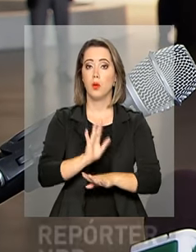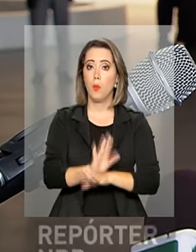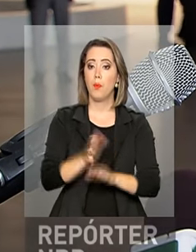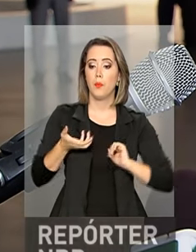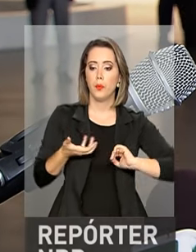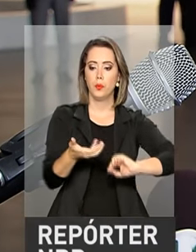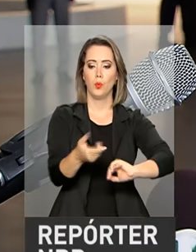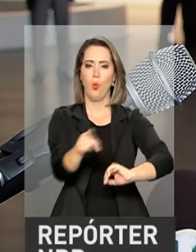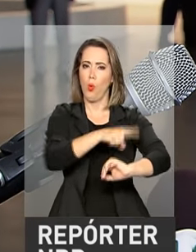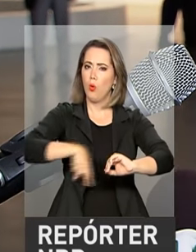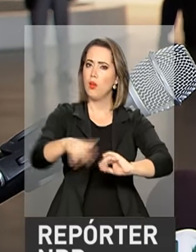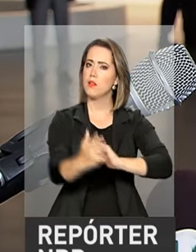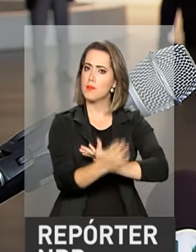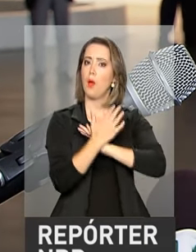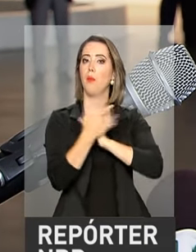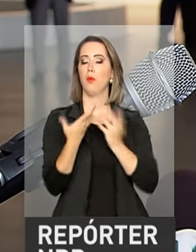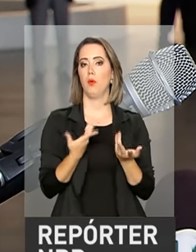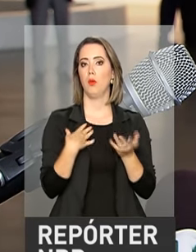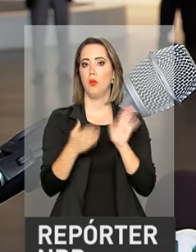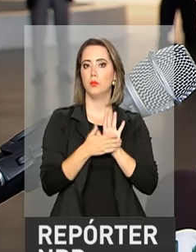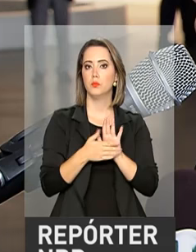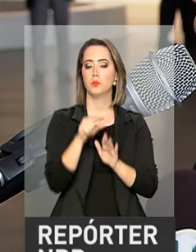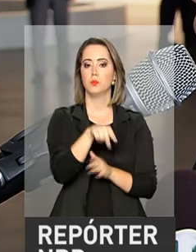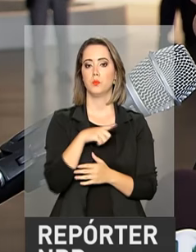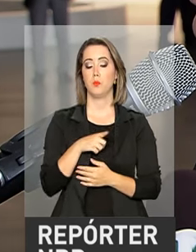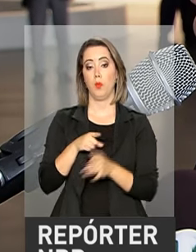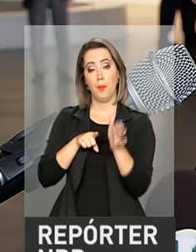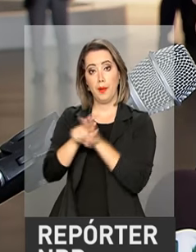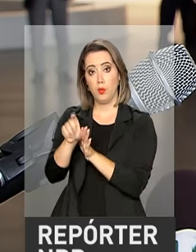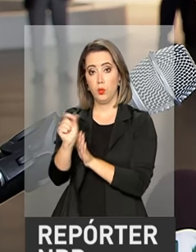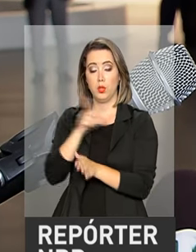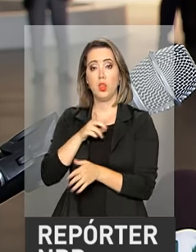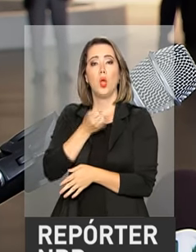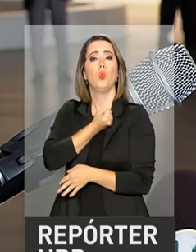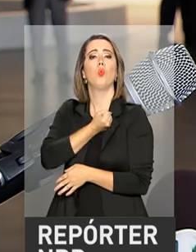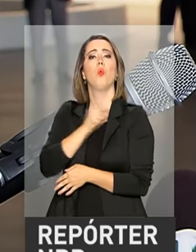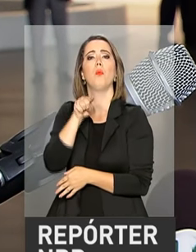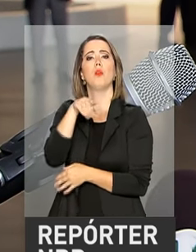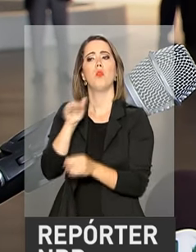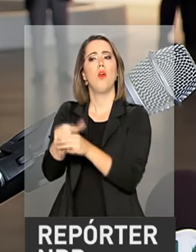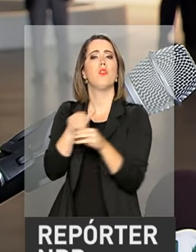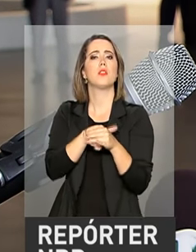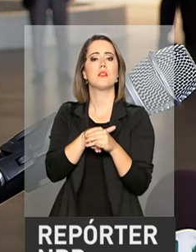Os senhores, né? Senhores esperam algum placar para essa votação na Câmara?